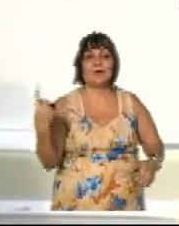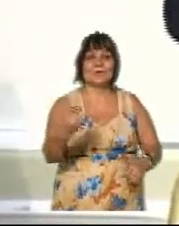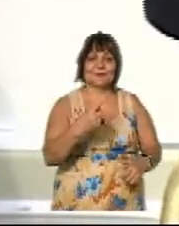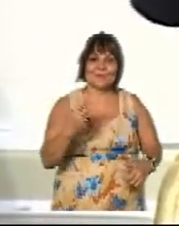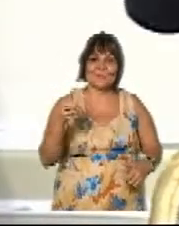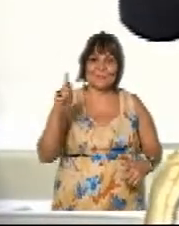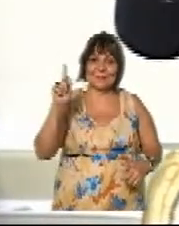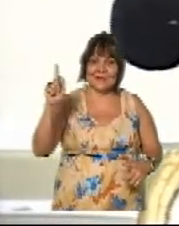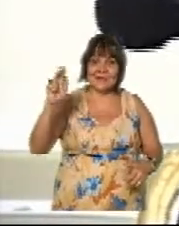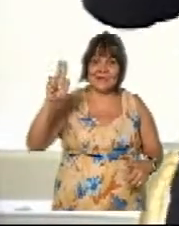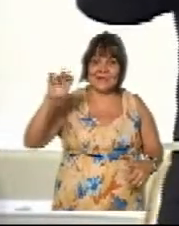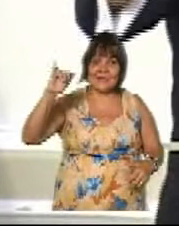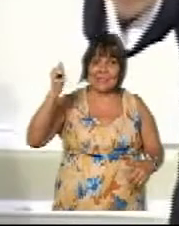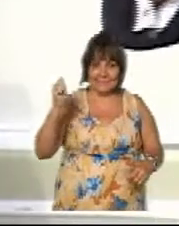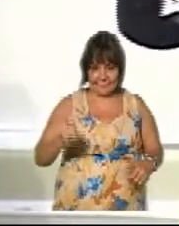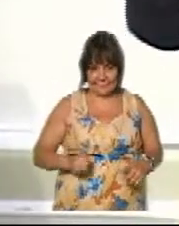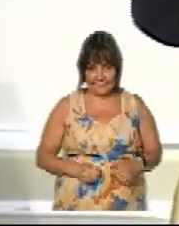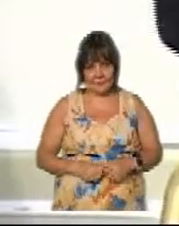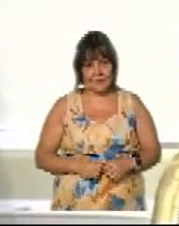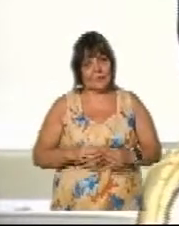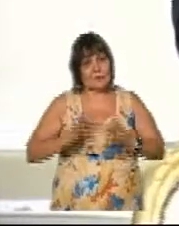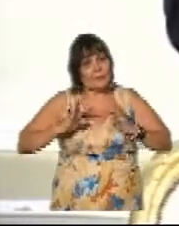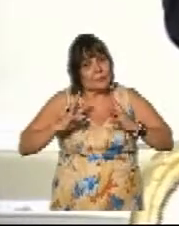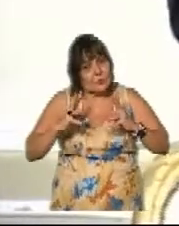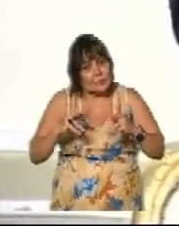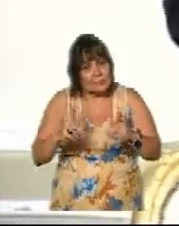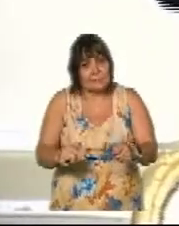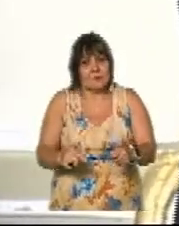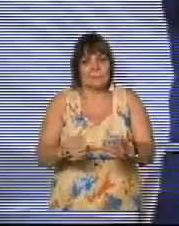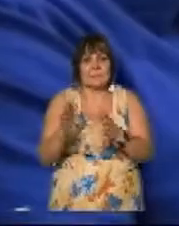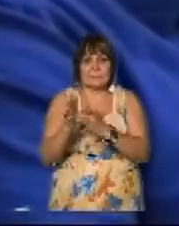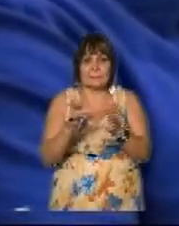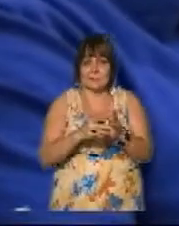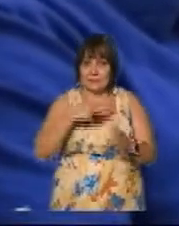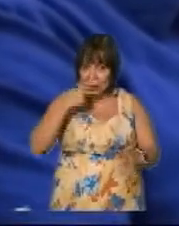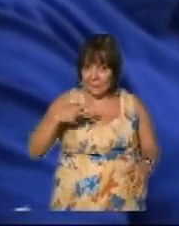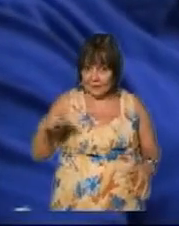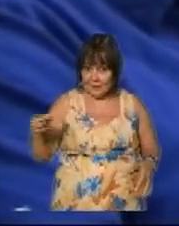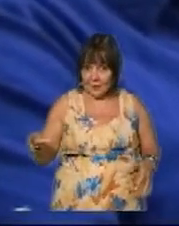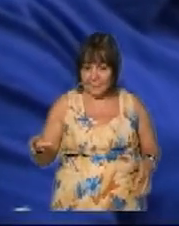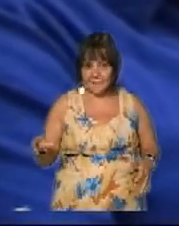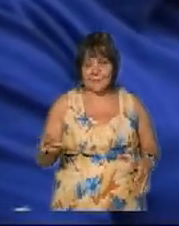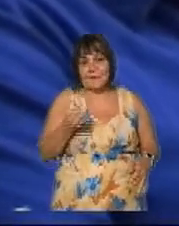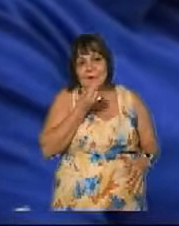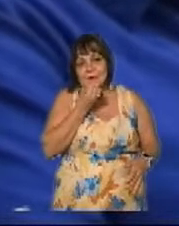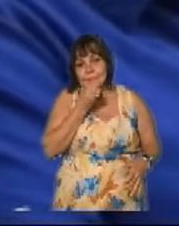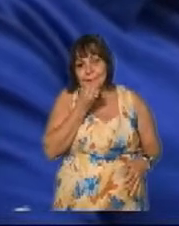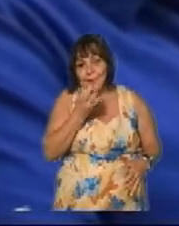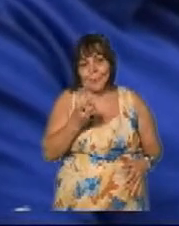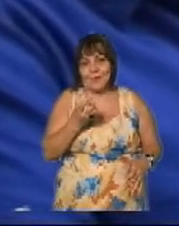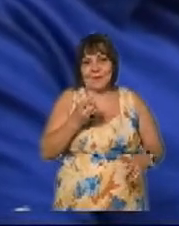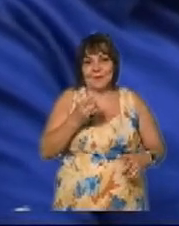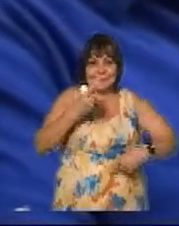tudo quanto Jesus te guiar, certamente levará ao bom êxito, ao